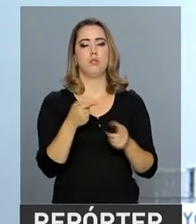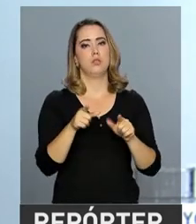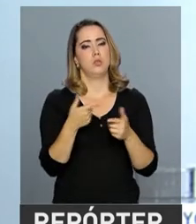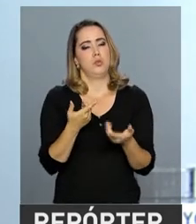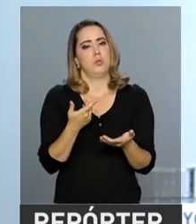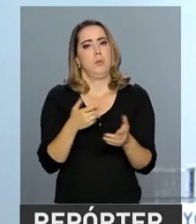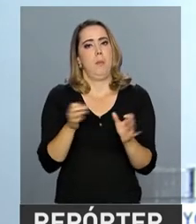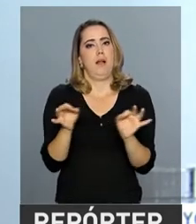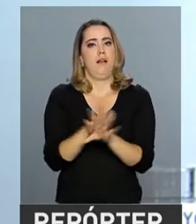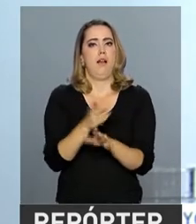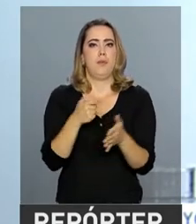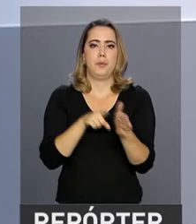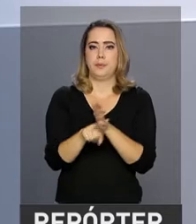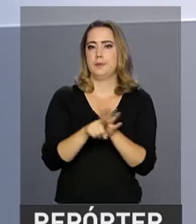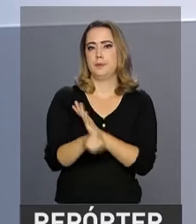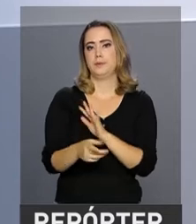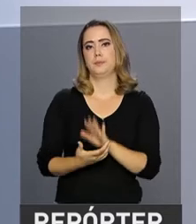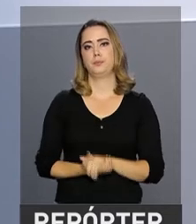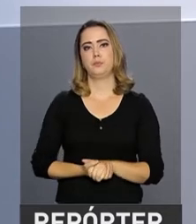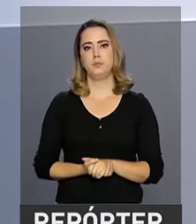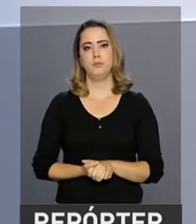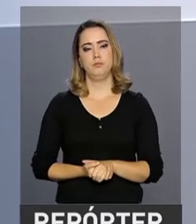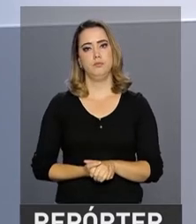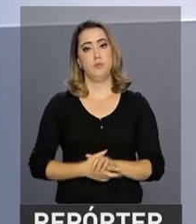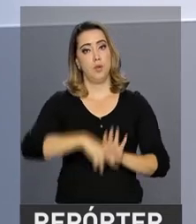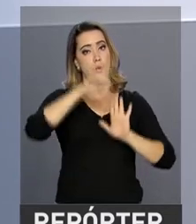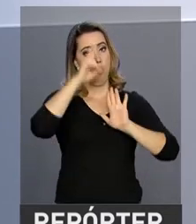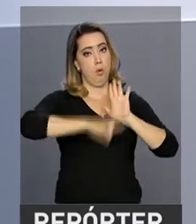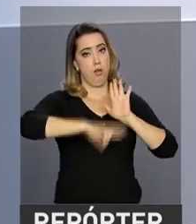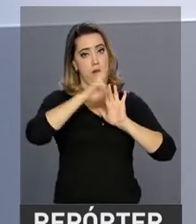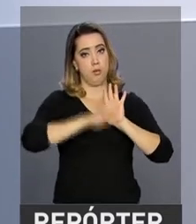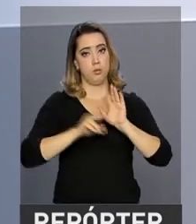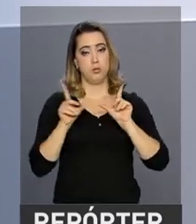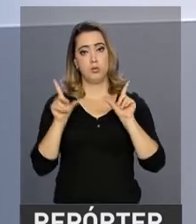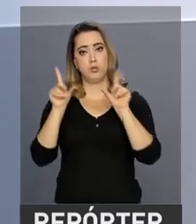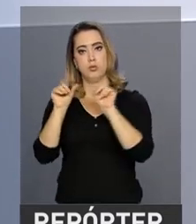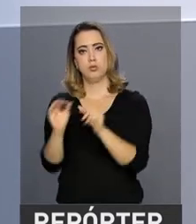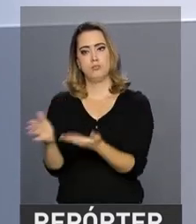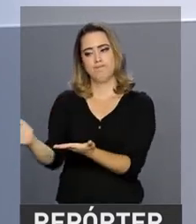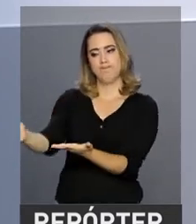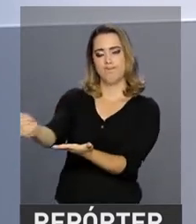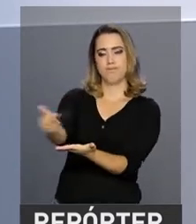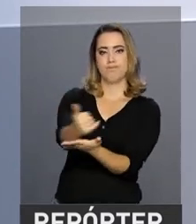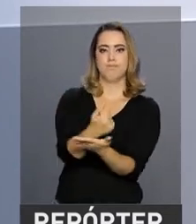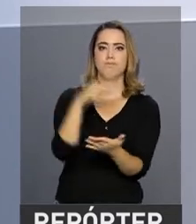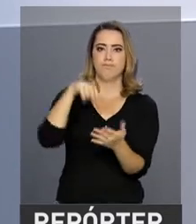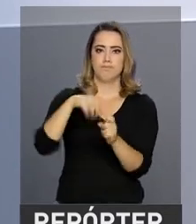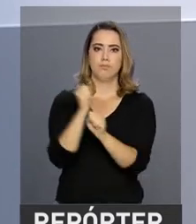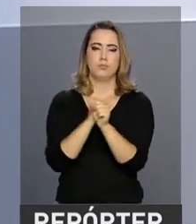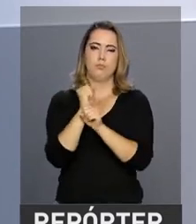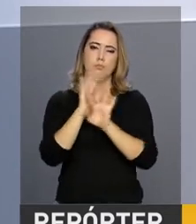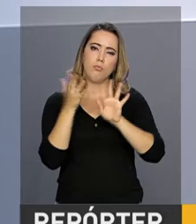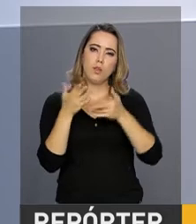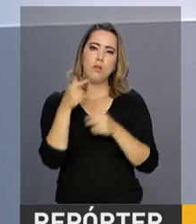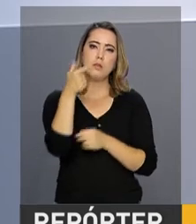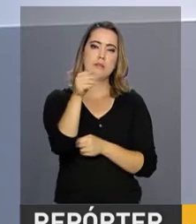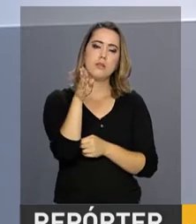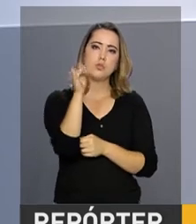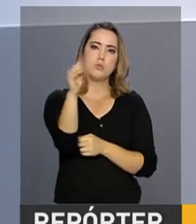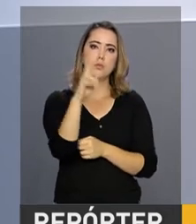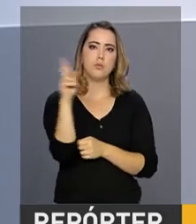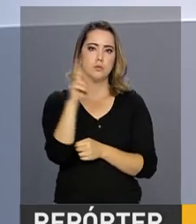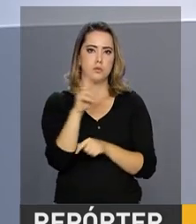não haja a interrupção o relatório prevê uma redução nas receitas para este ano de cerca de 7 bilhões